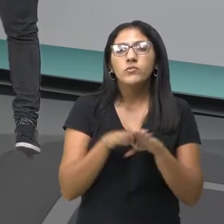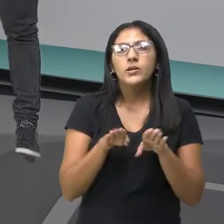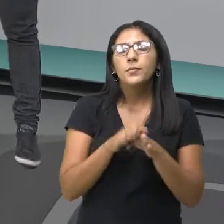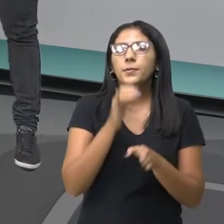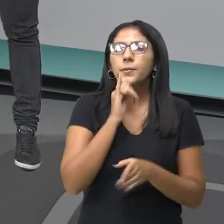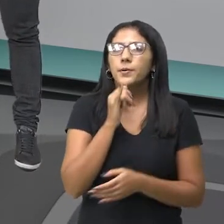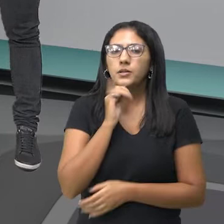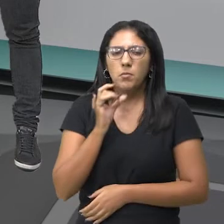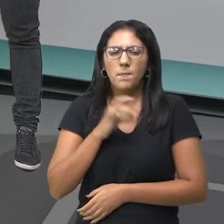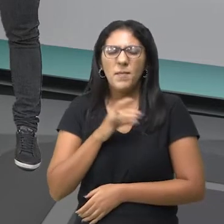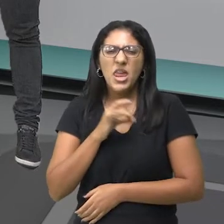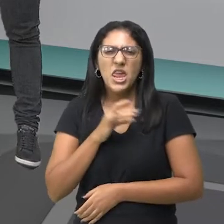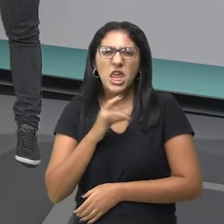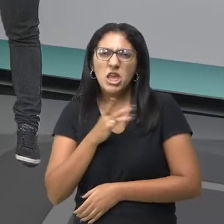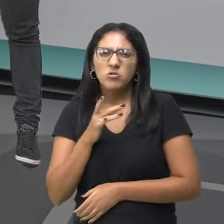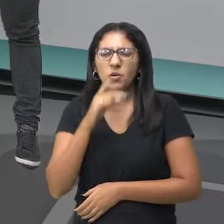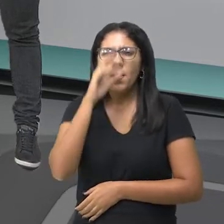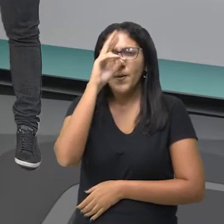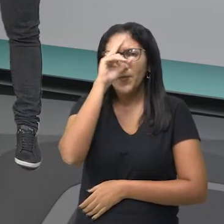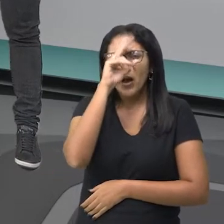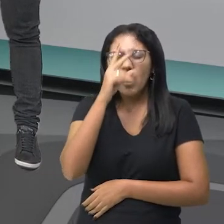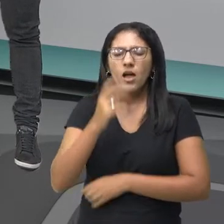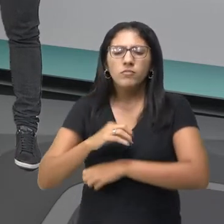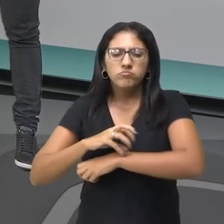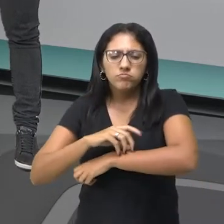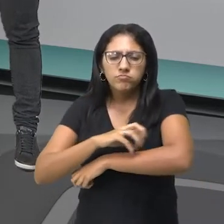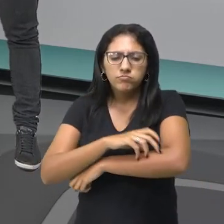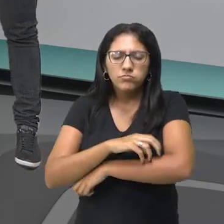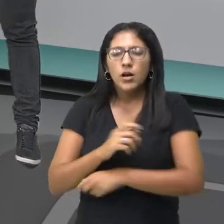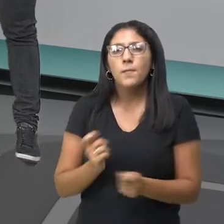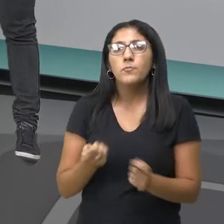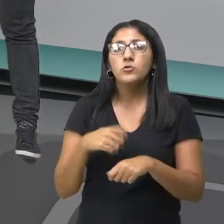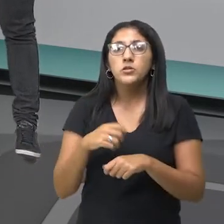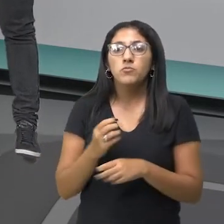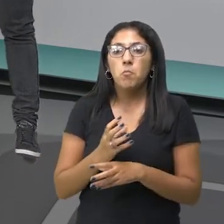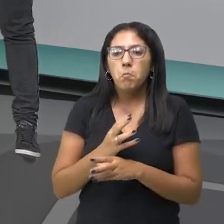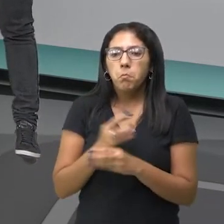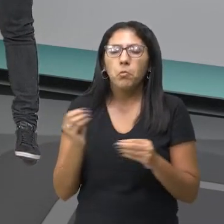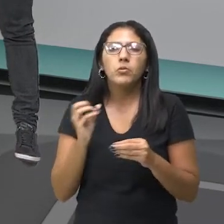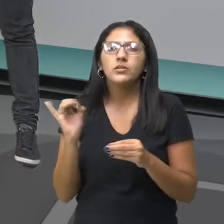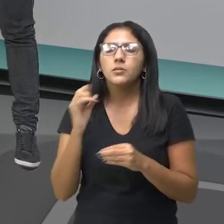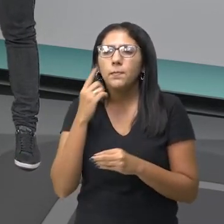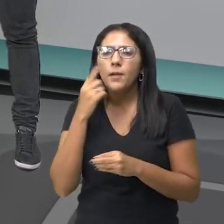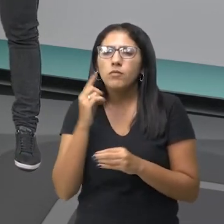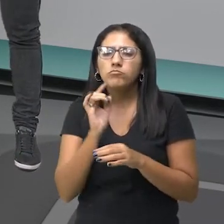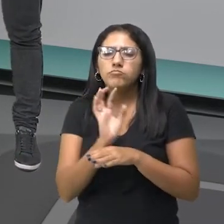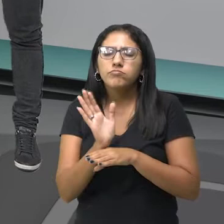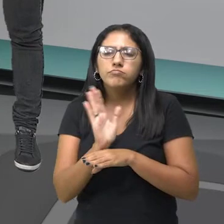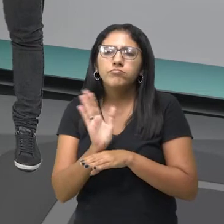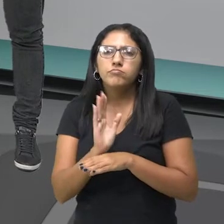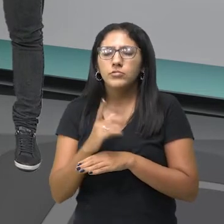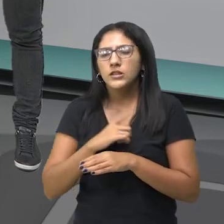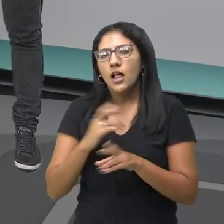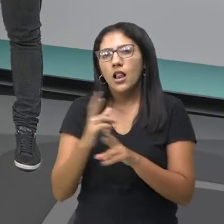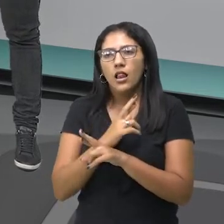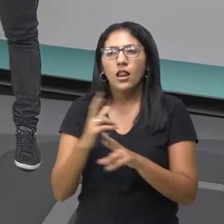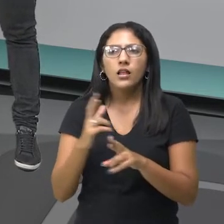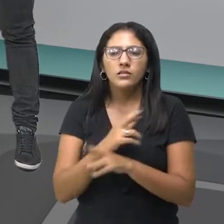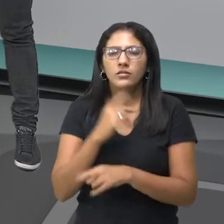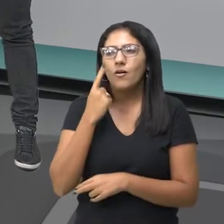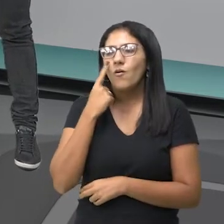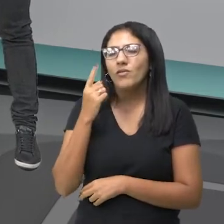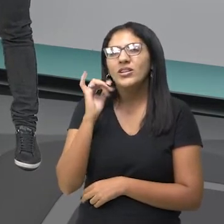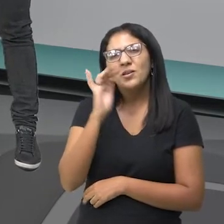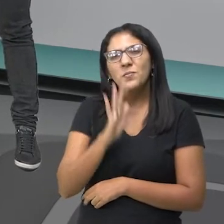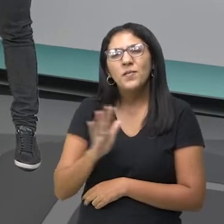os medos de aranha, de insetos. E aí eu posso, de repente, continuar a minha leitura nesse texto, a imagem do